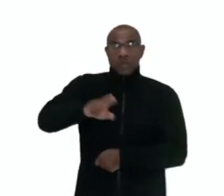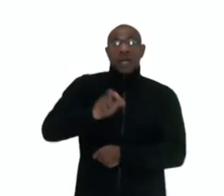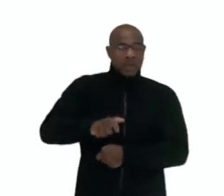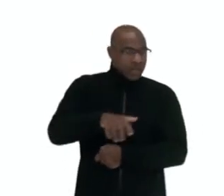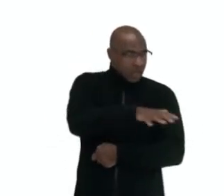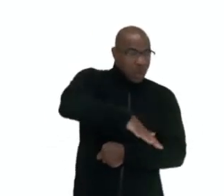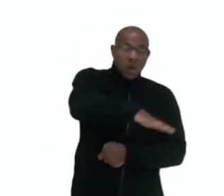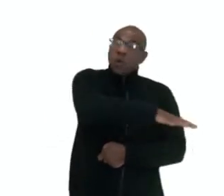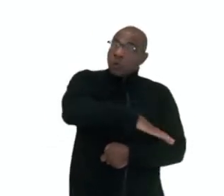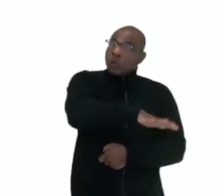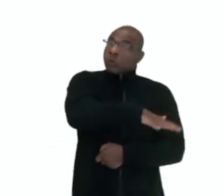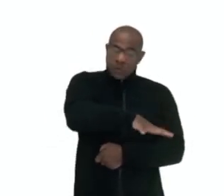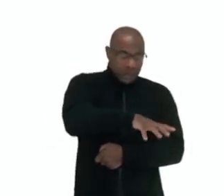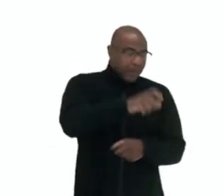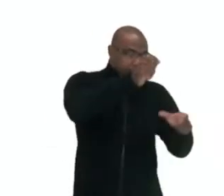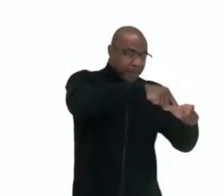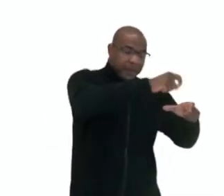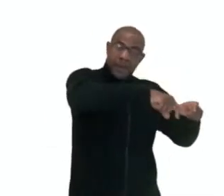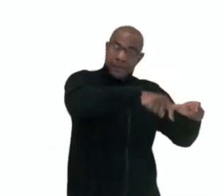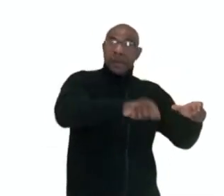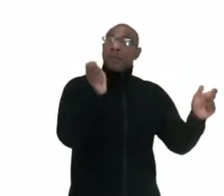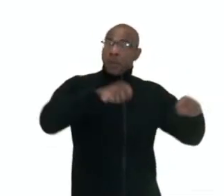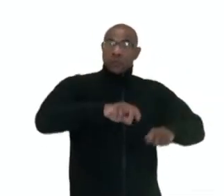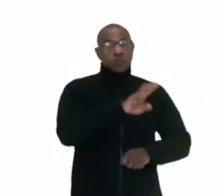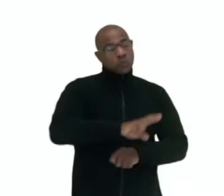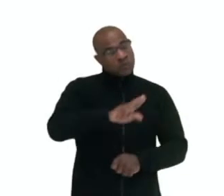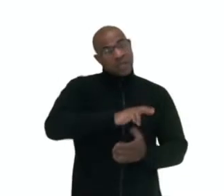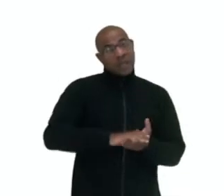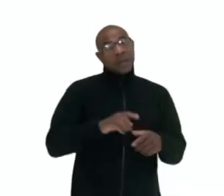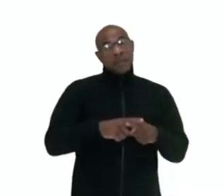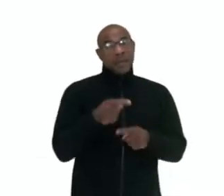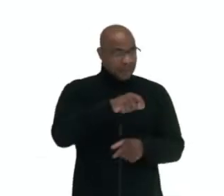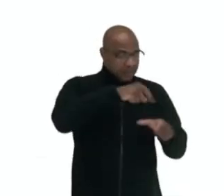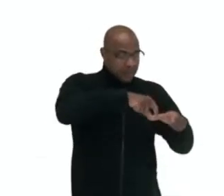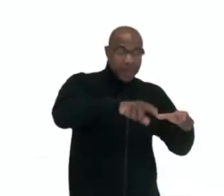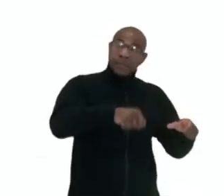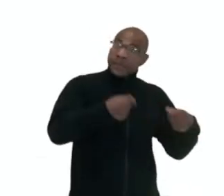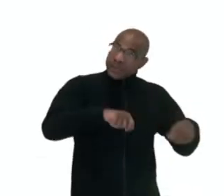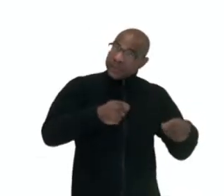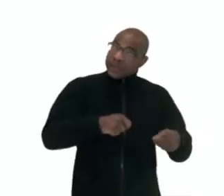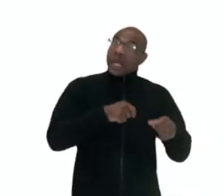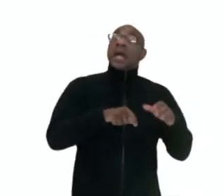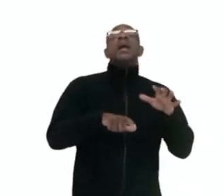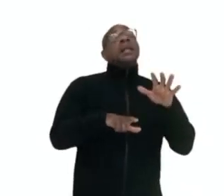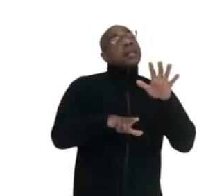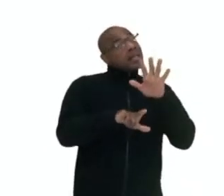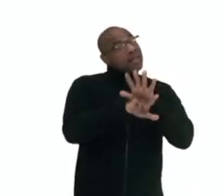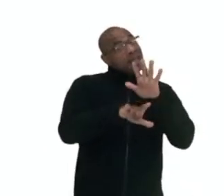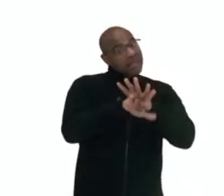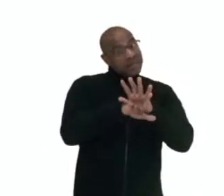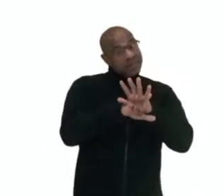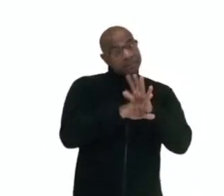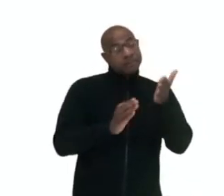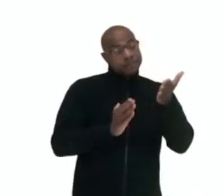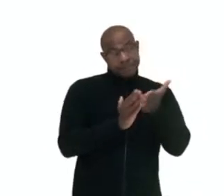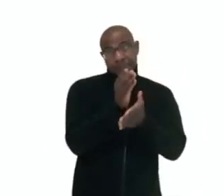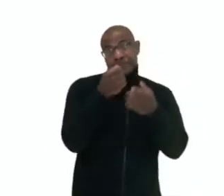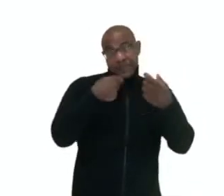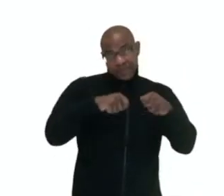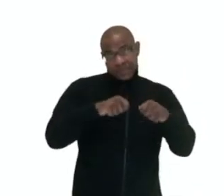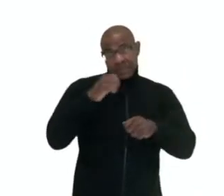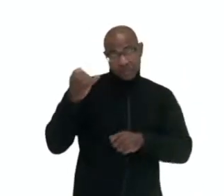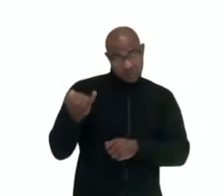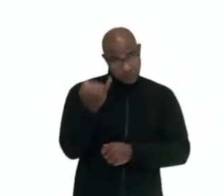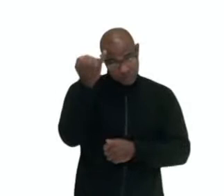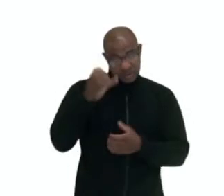para o plantio da espécie, porém, essa implantação deve ser regulamentada pelo órgão ambiental. Com isso, o